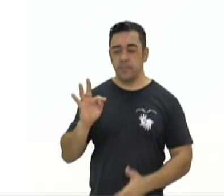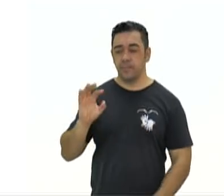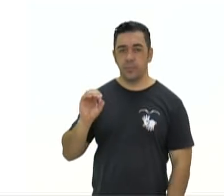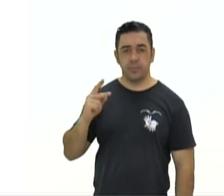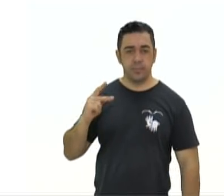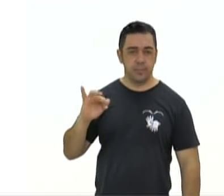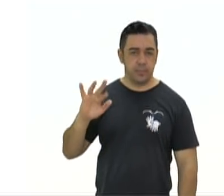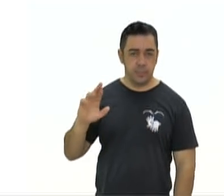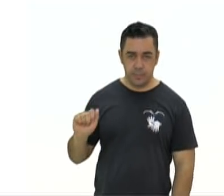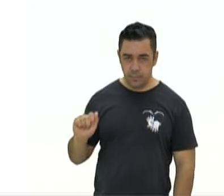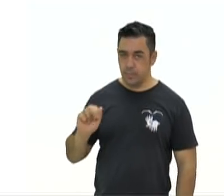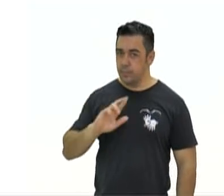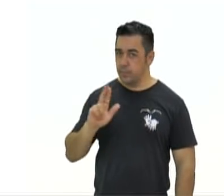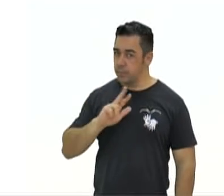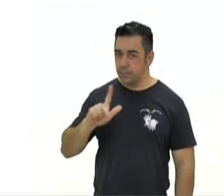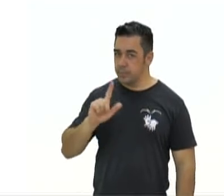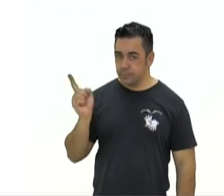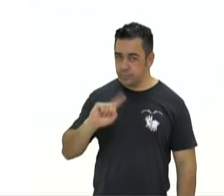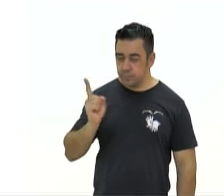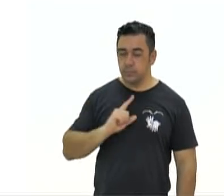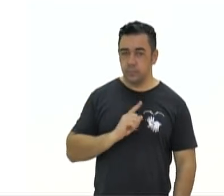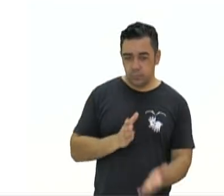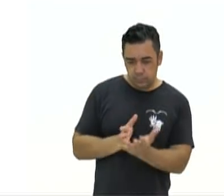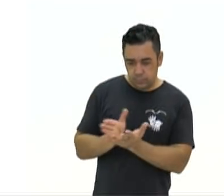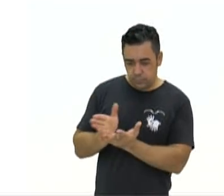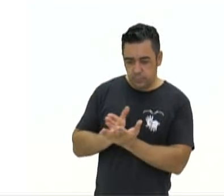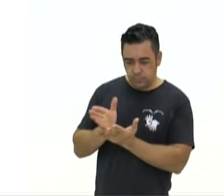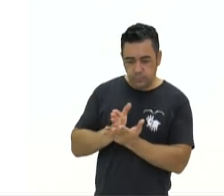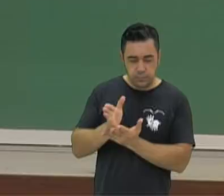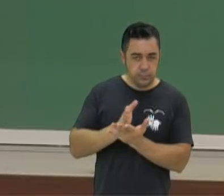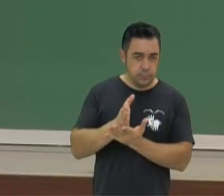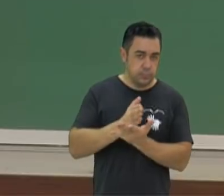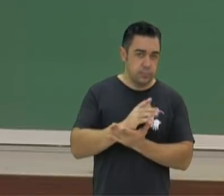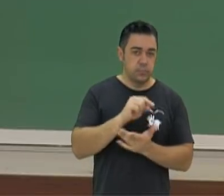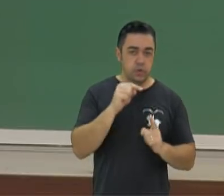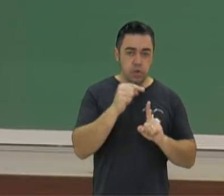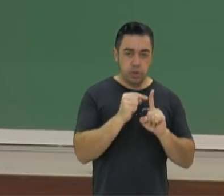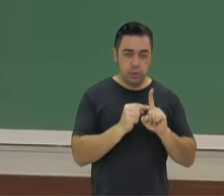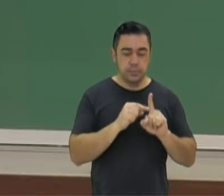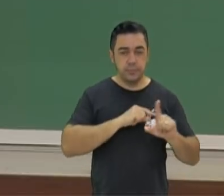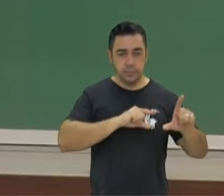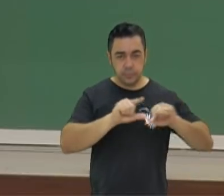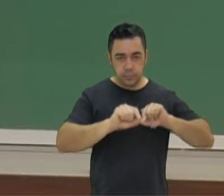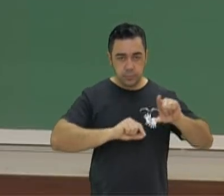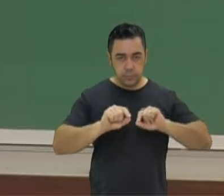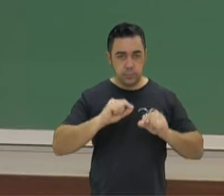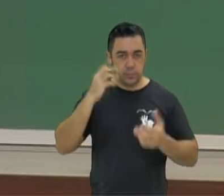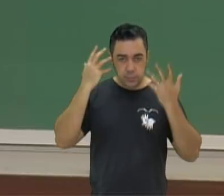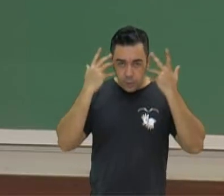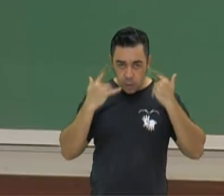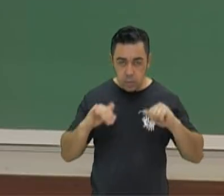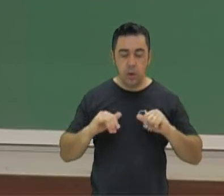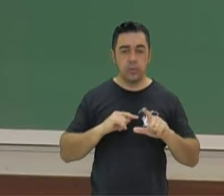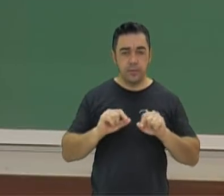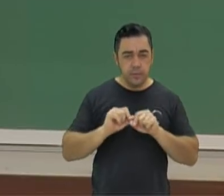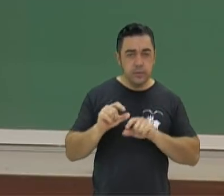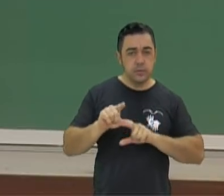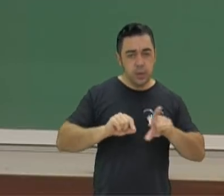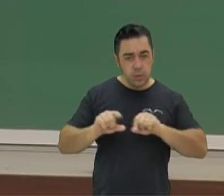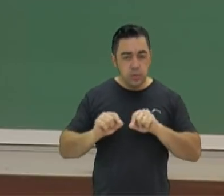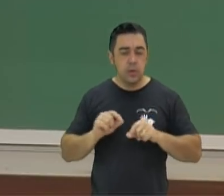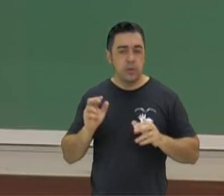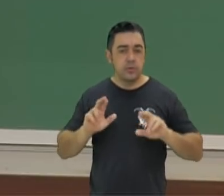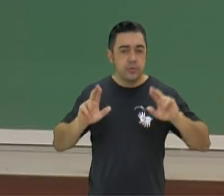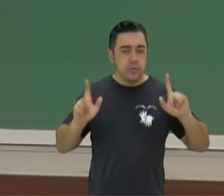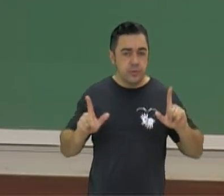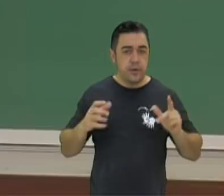A gente tem vários, né, tipos de seleção natural acontecendo por aqui que vai selecionando os organismos para formar espécies diferentes.